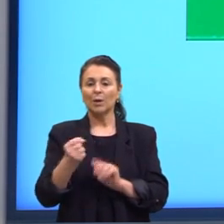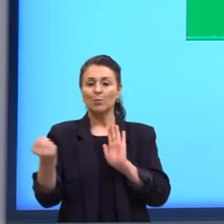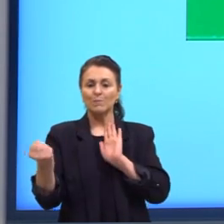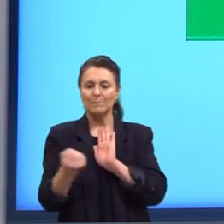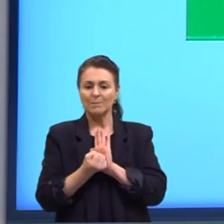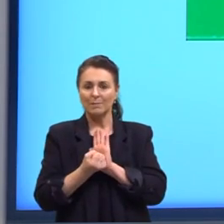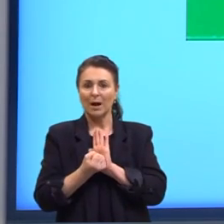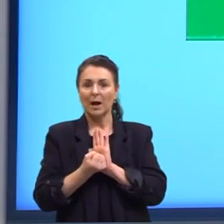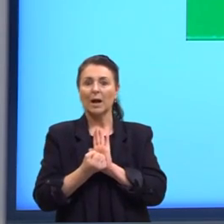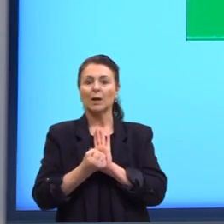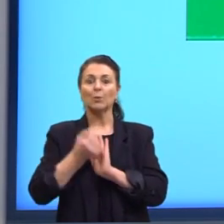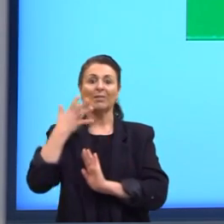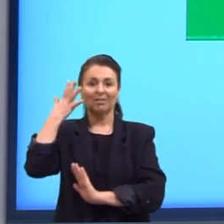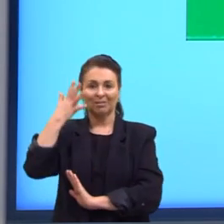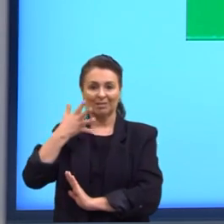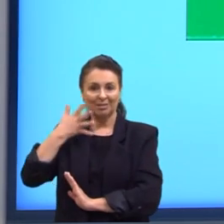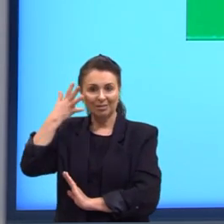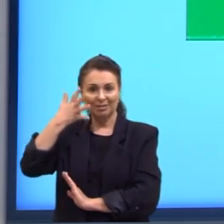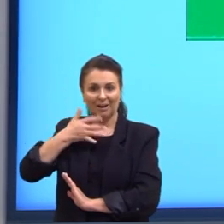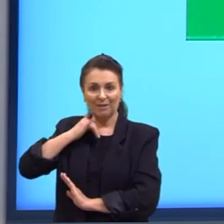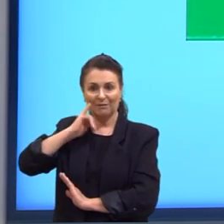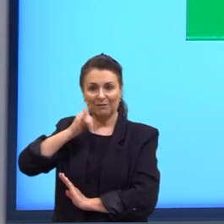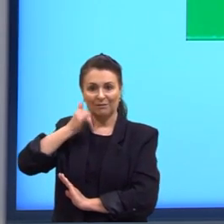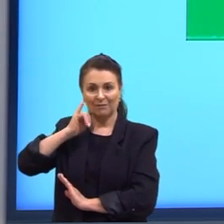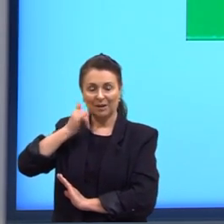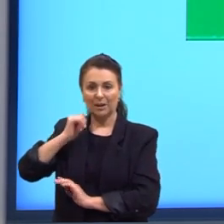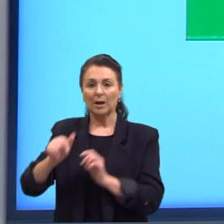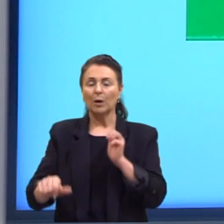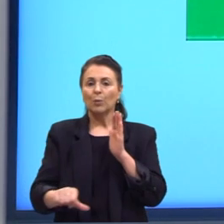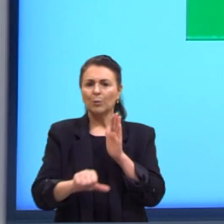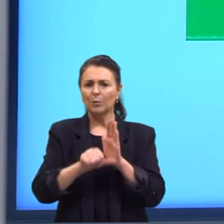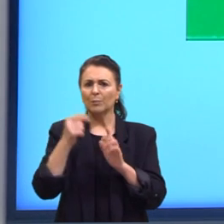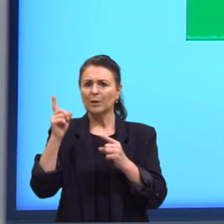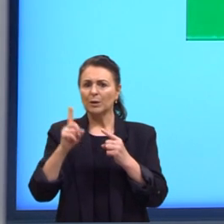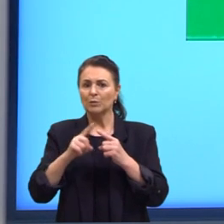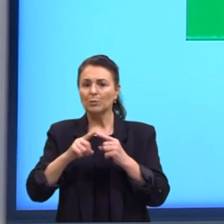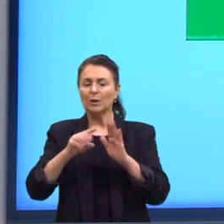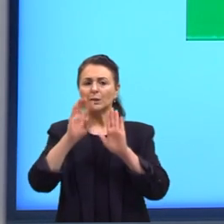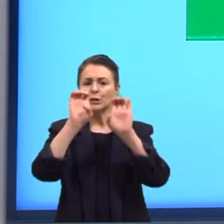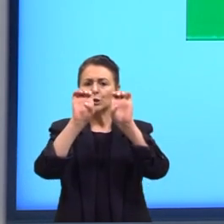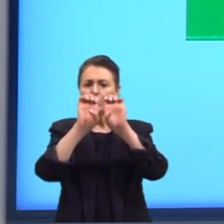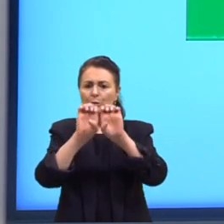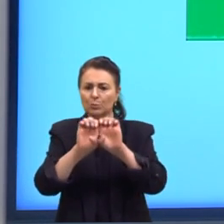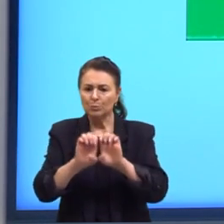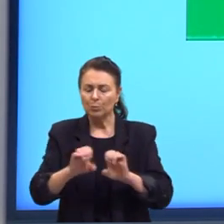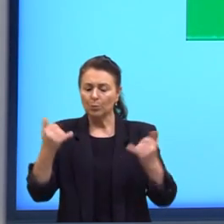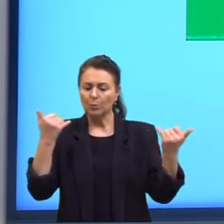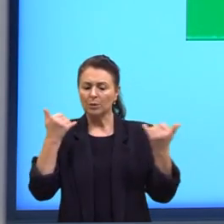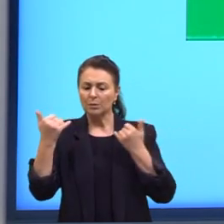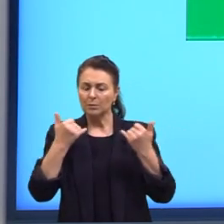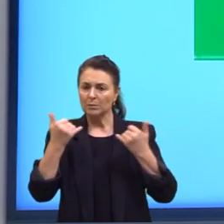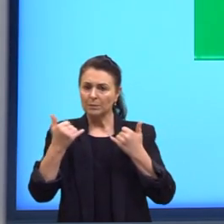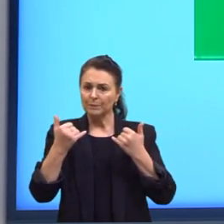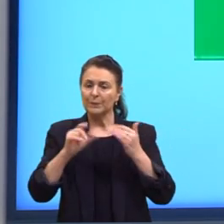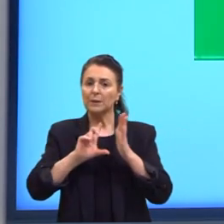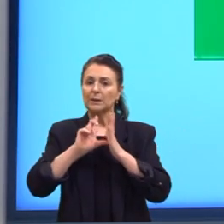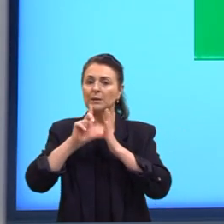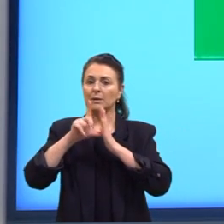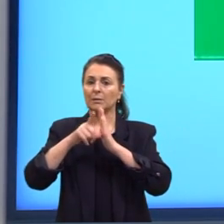marcadores do discurso né então o primeiro tipo aqueles que estruturam as informações